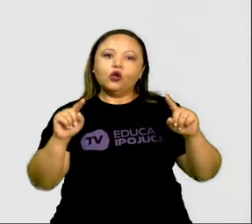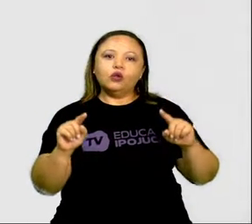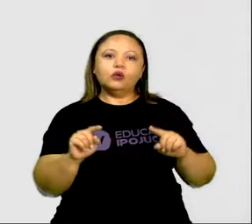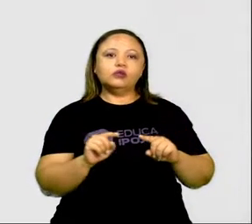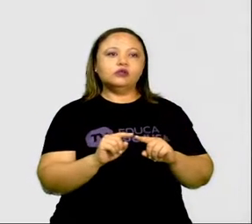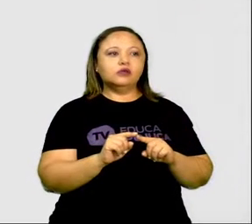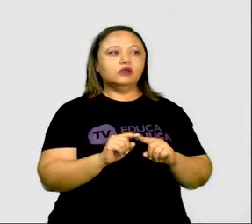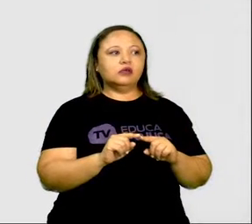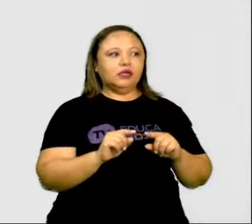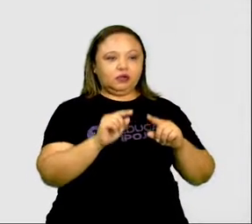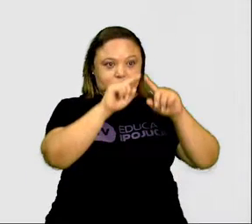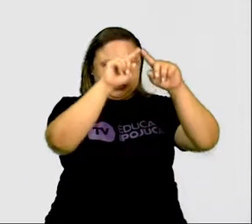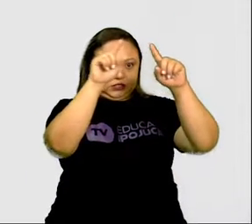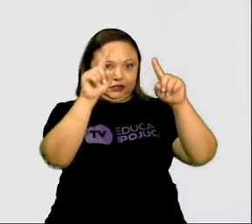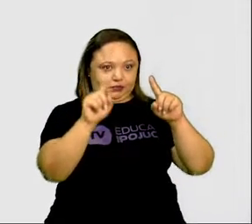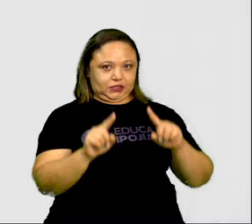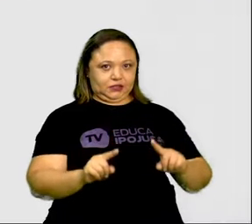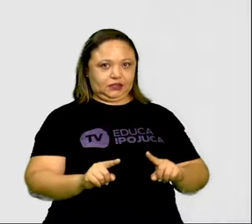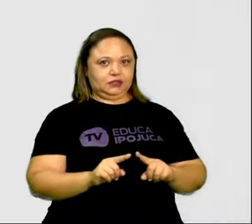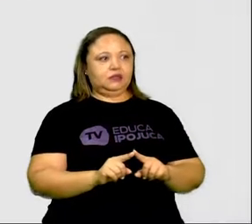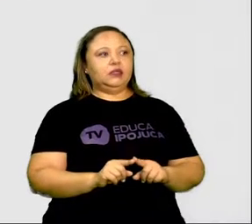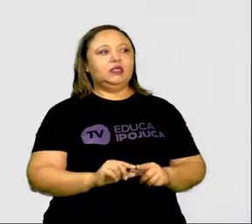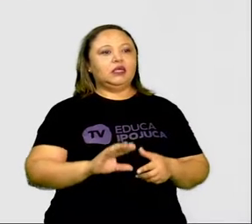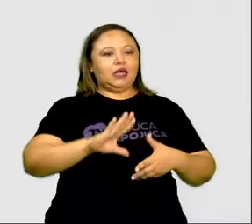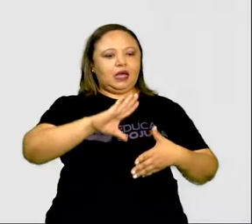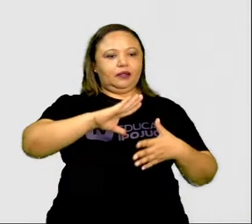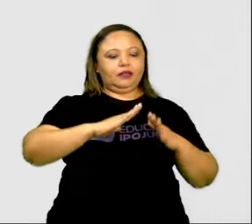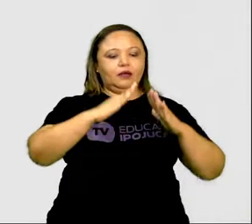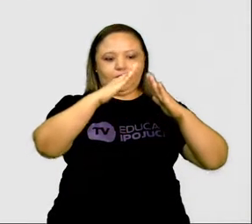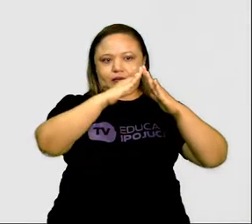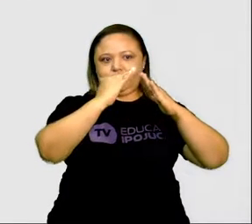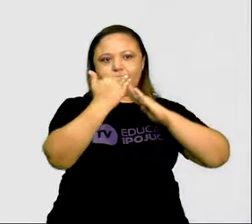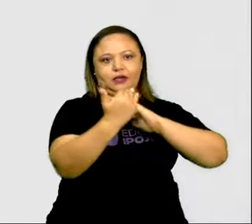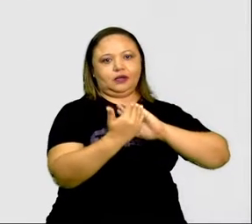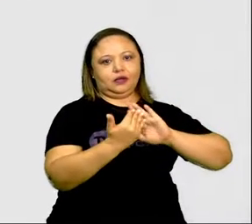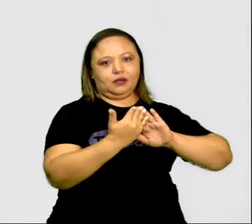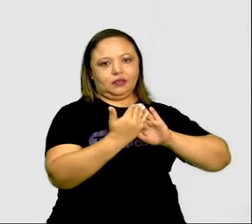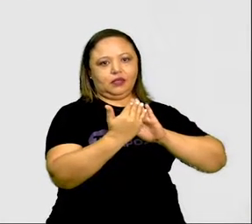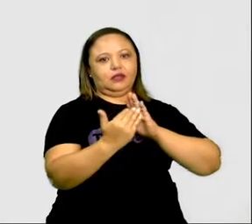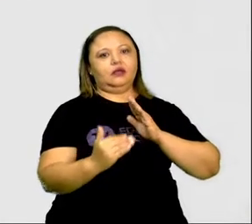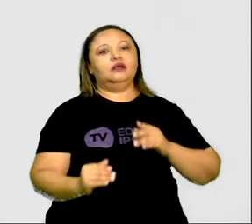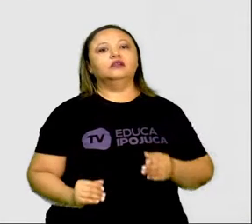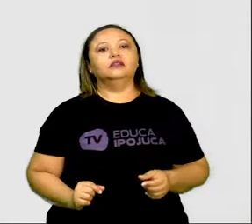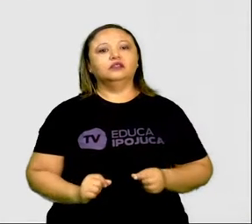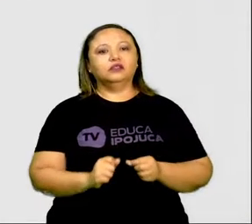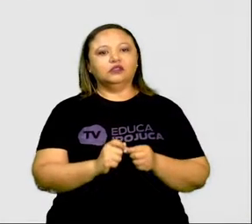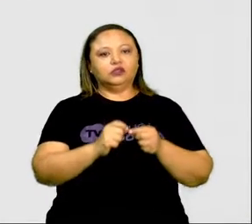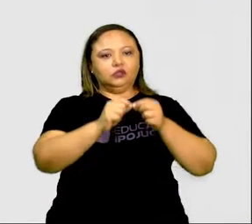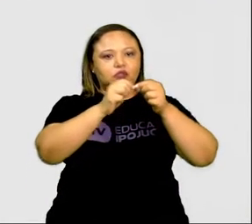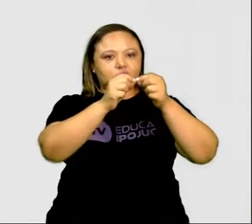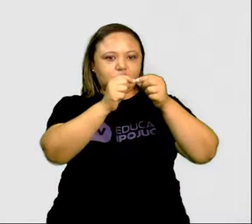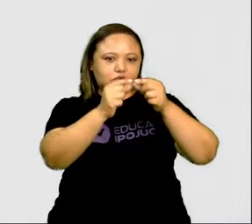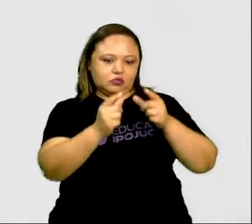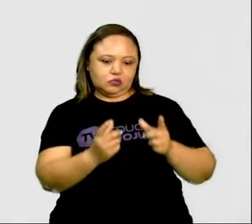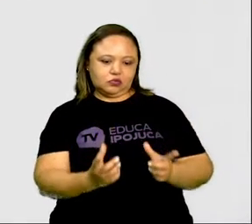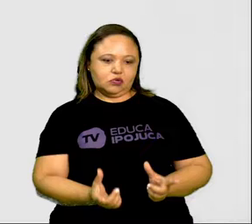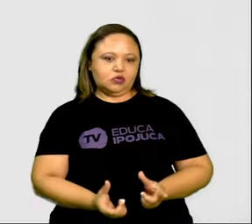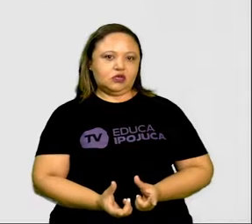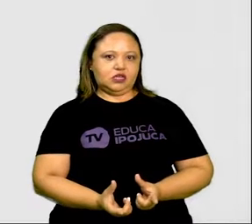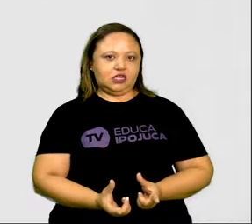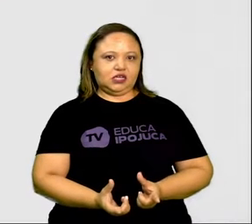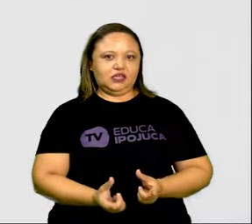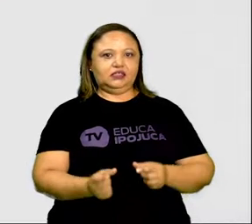comprido do que o cubo. A pirâmide. O cone, se a gente lembrar do chapéuzinho de festa,